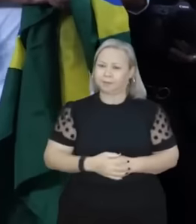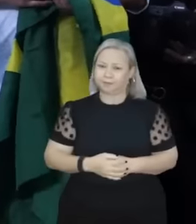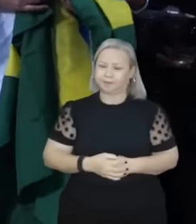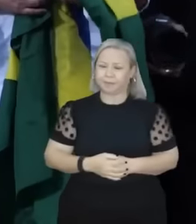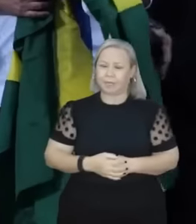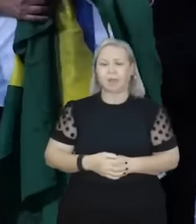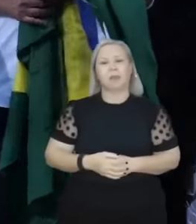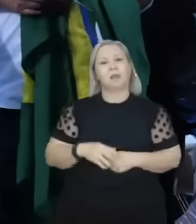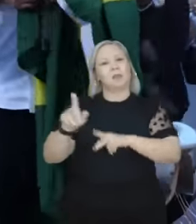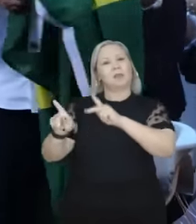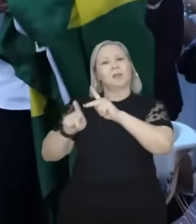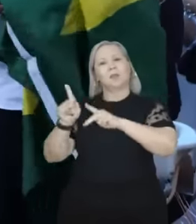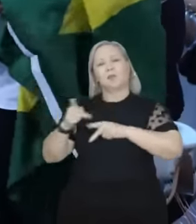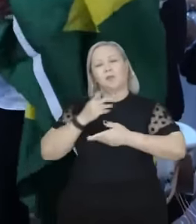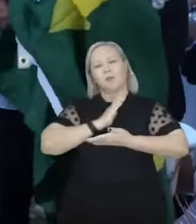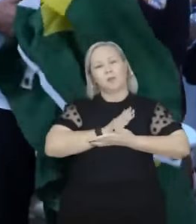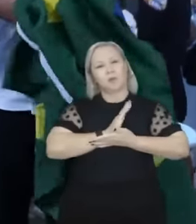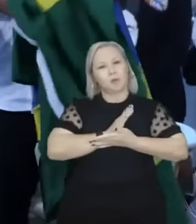gente,